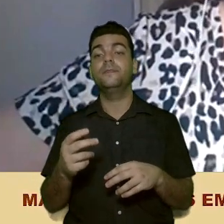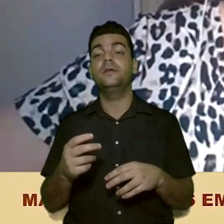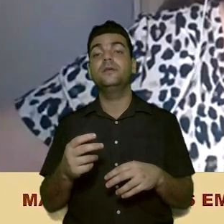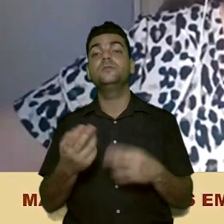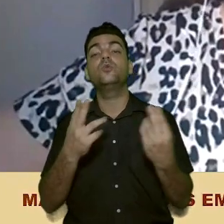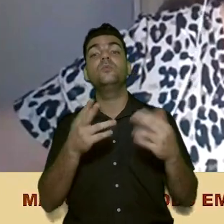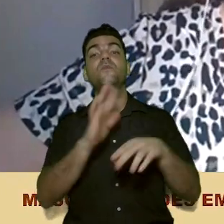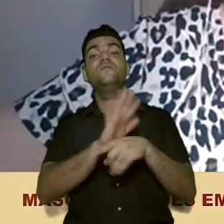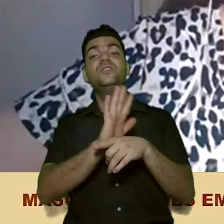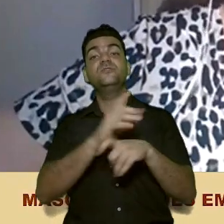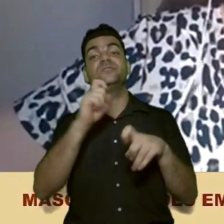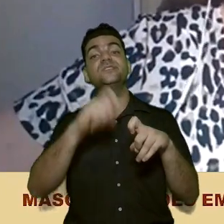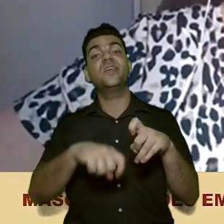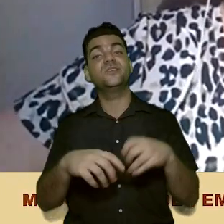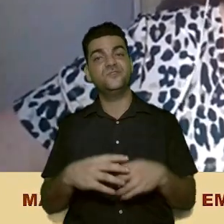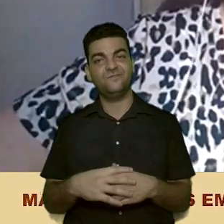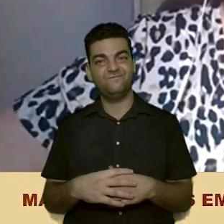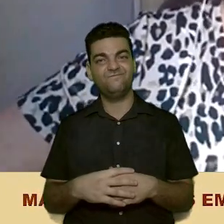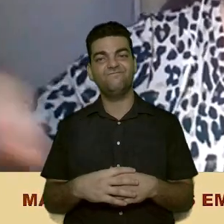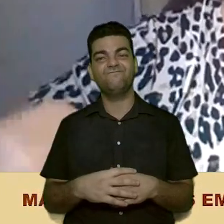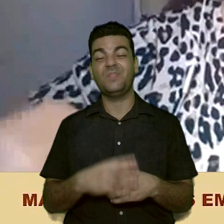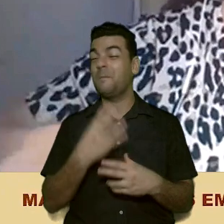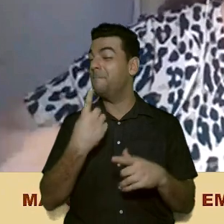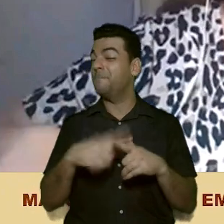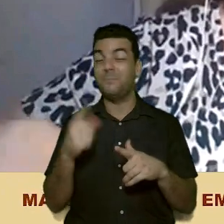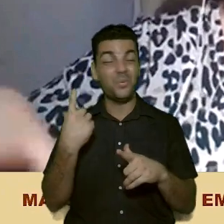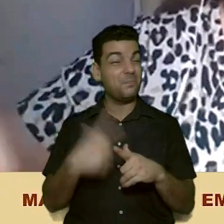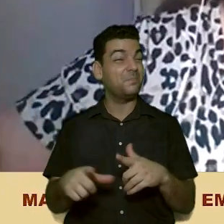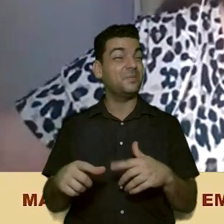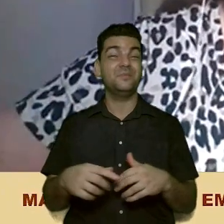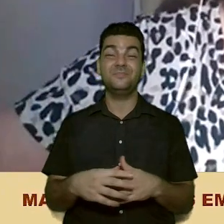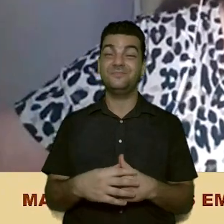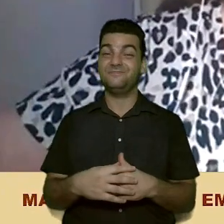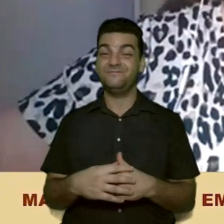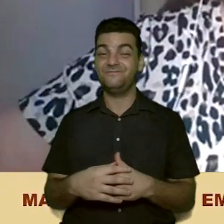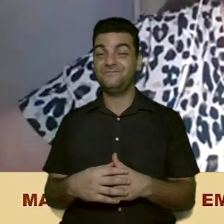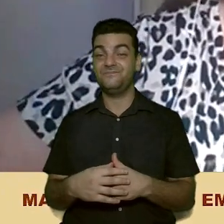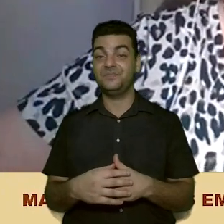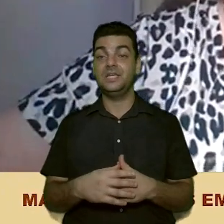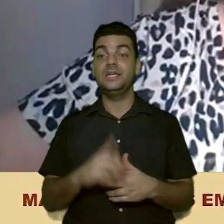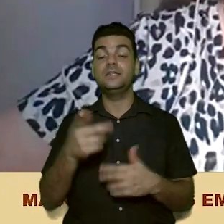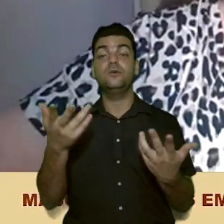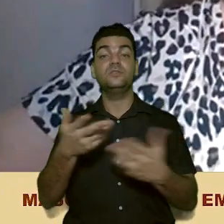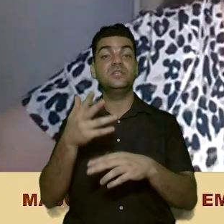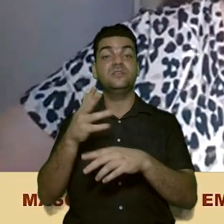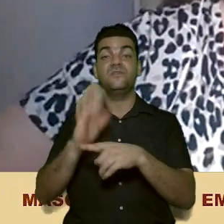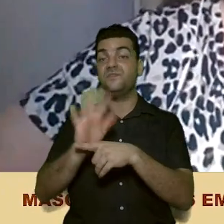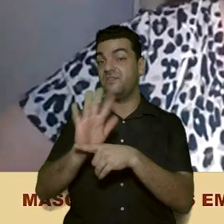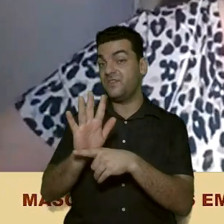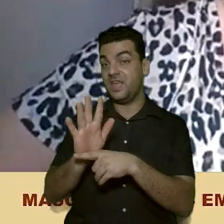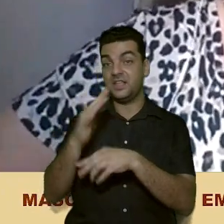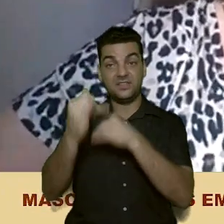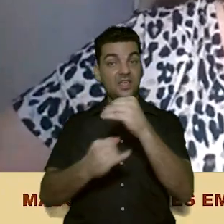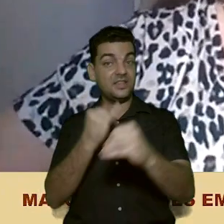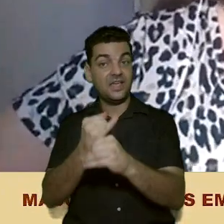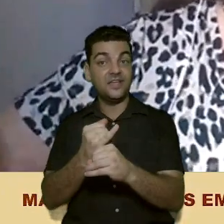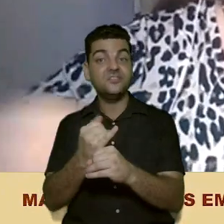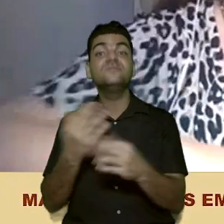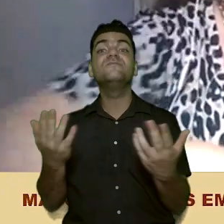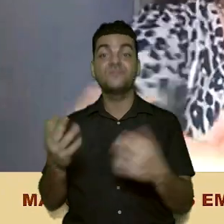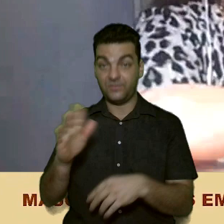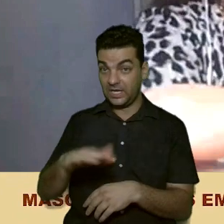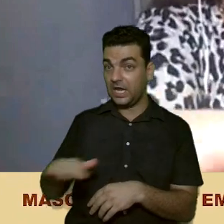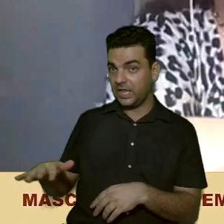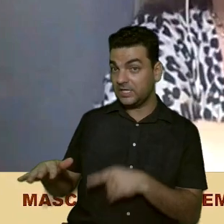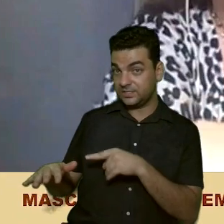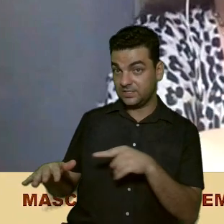hoje, porque eu acho que isso é um grande problema social. Porque com o advento do streaming, as crianças, eu falo crianças